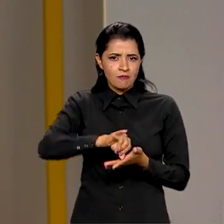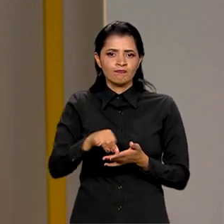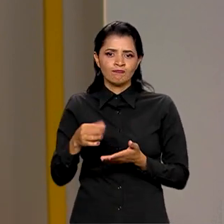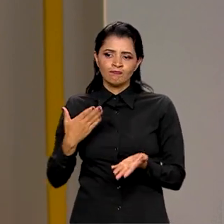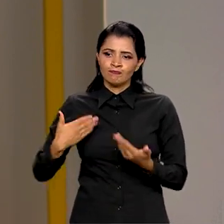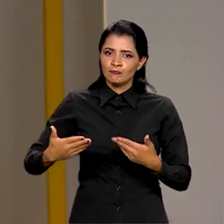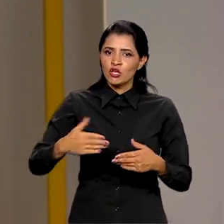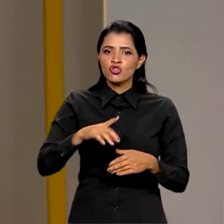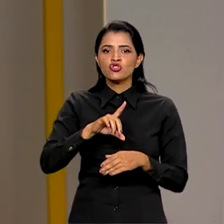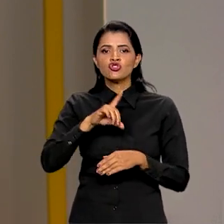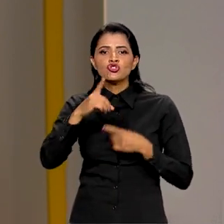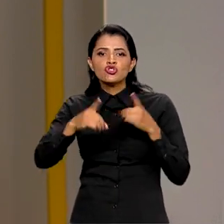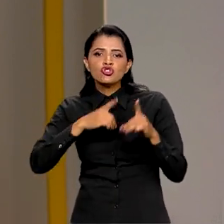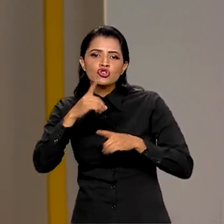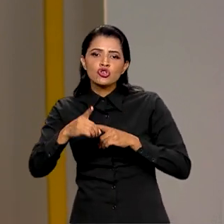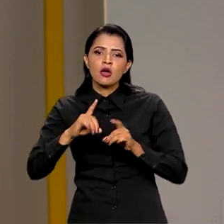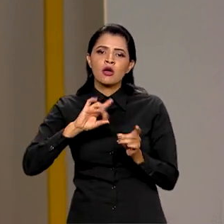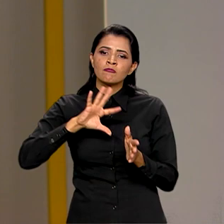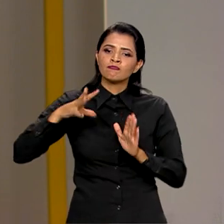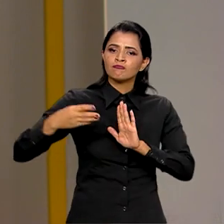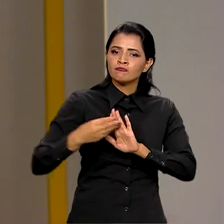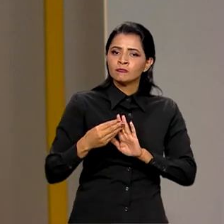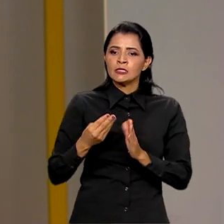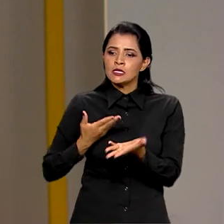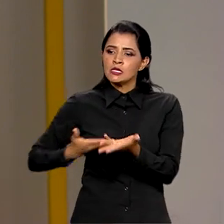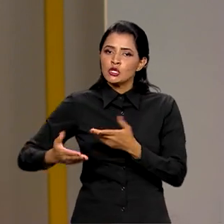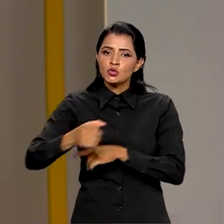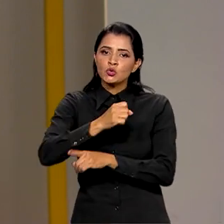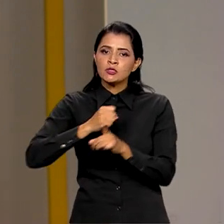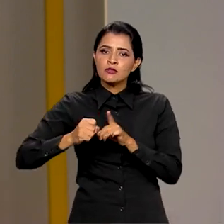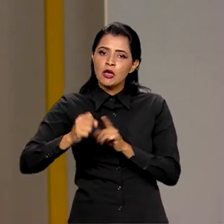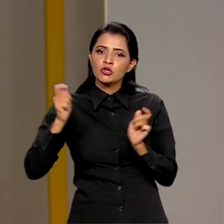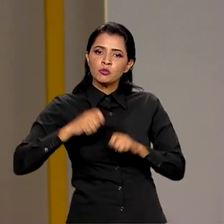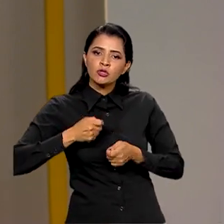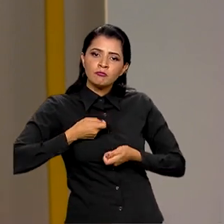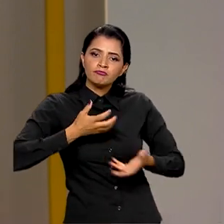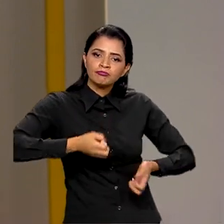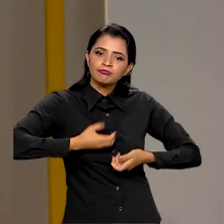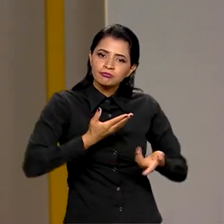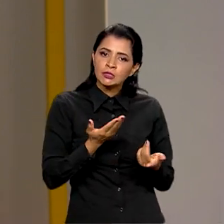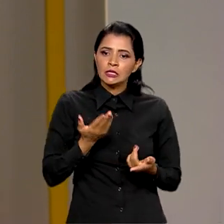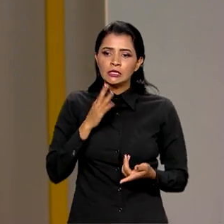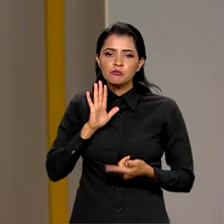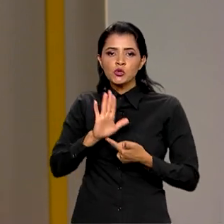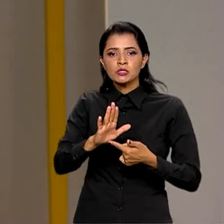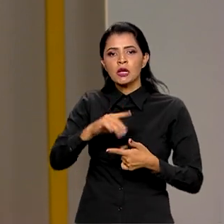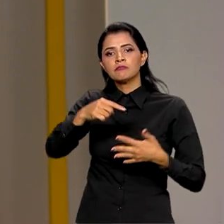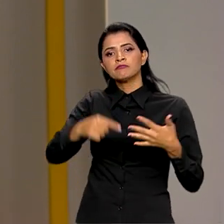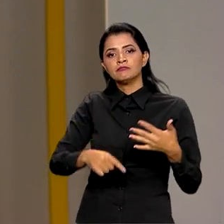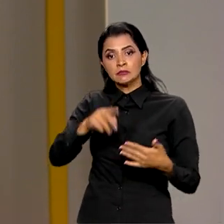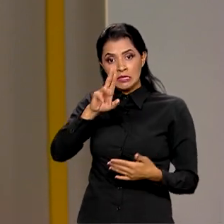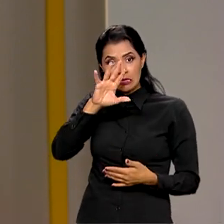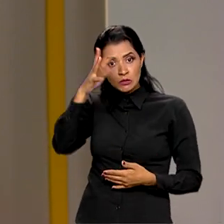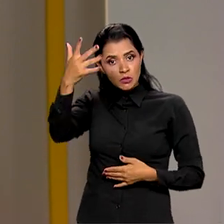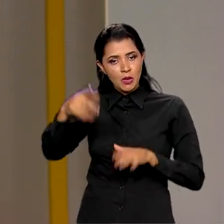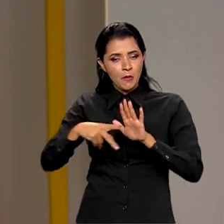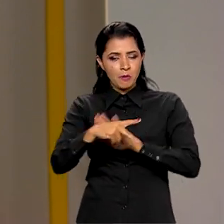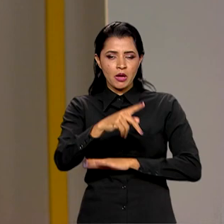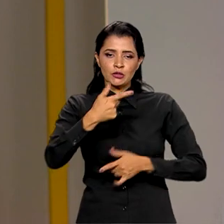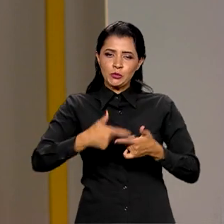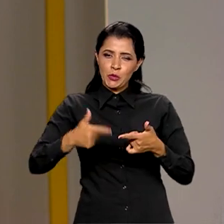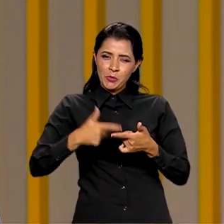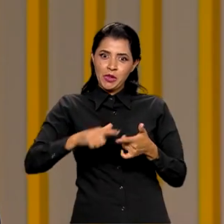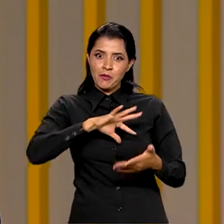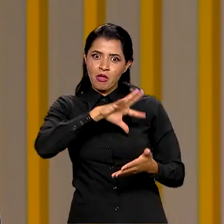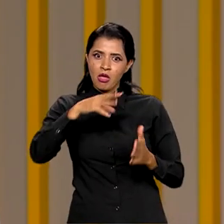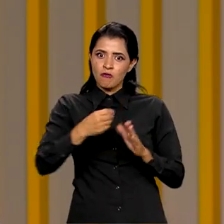Diálogos Amazônicos, com o objetivo de escutar a sociedade civil e apontar soluções para os problemas da maior floresta tropical